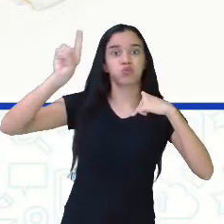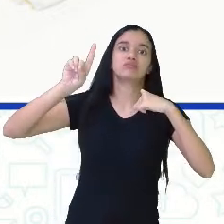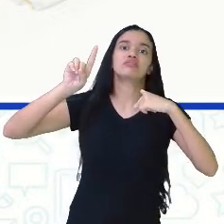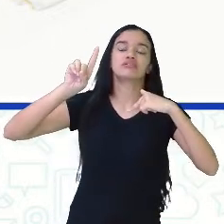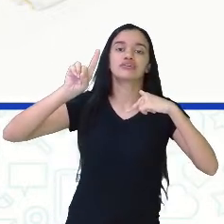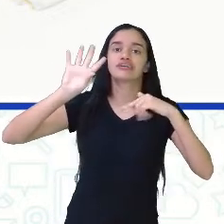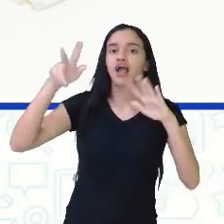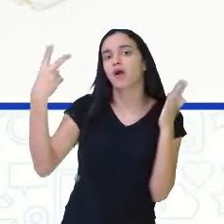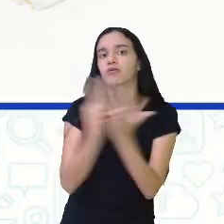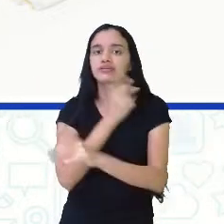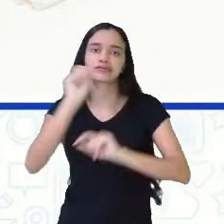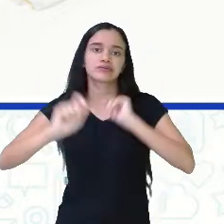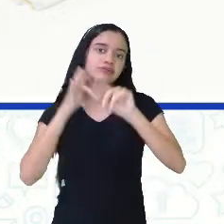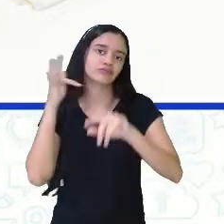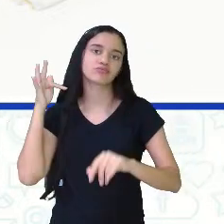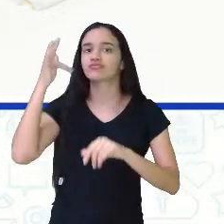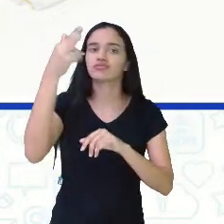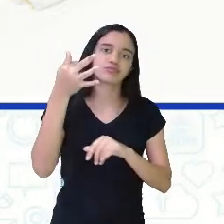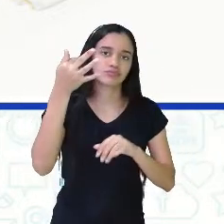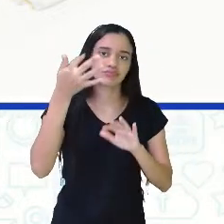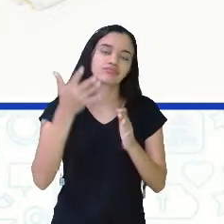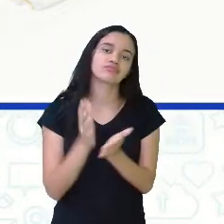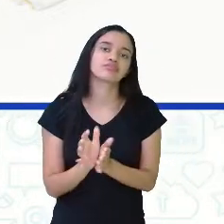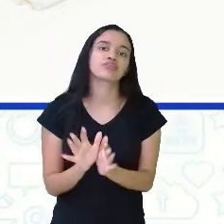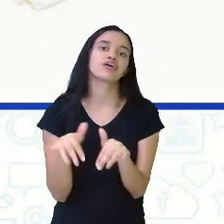e o que acontece é o destino ser cumprido.